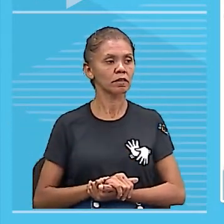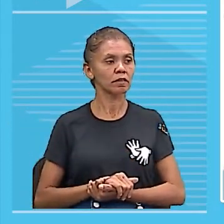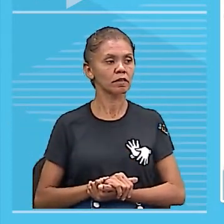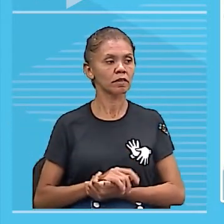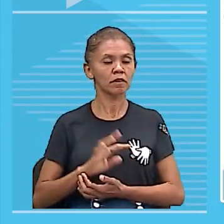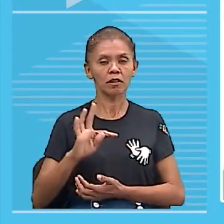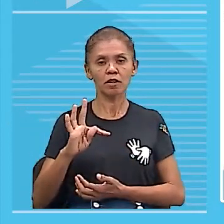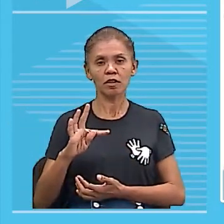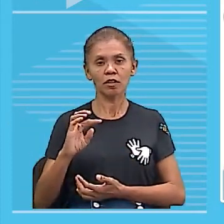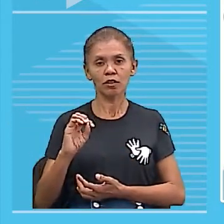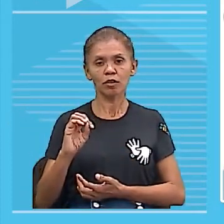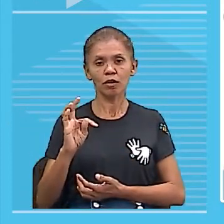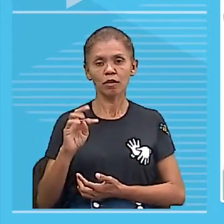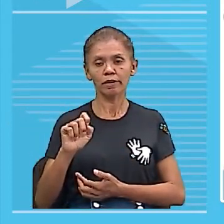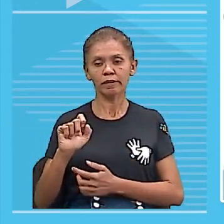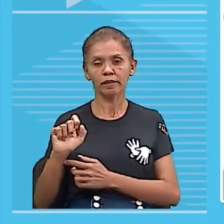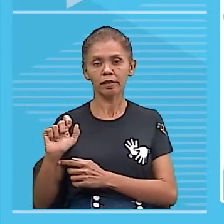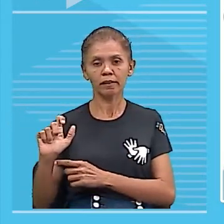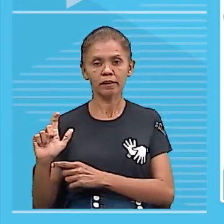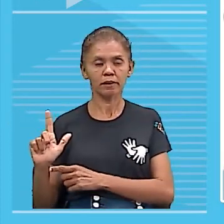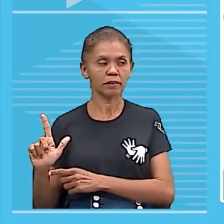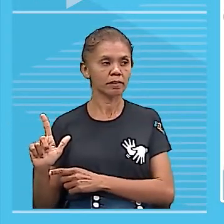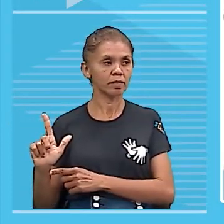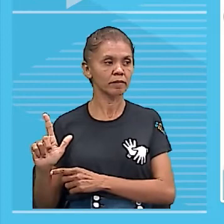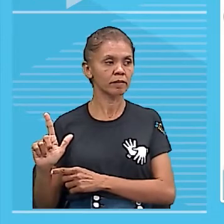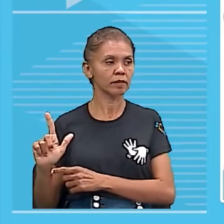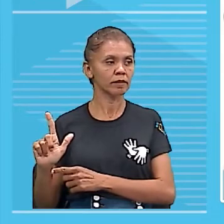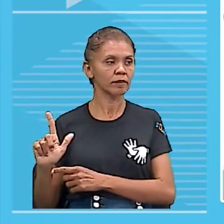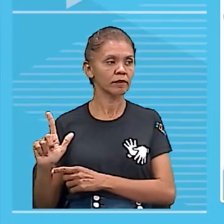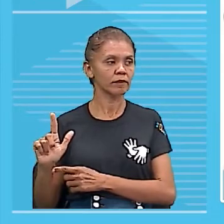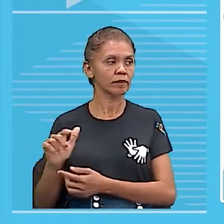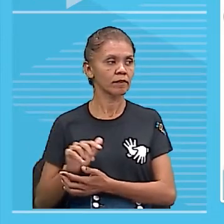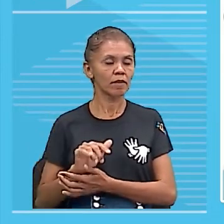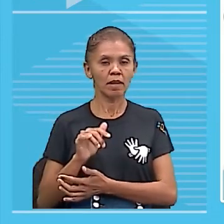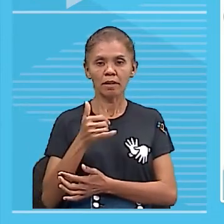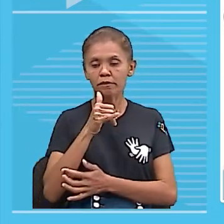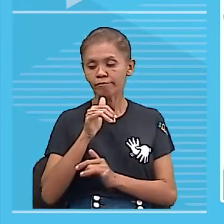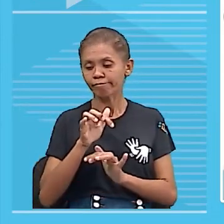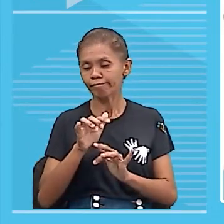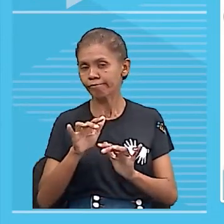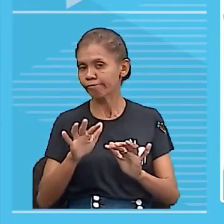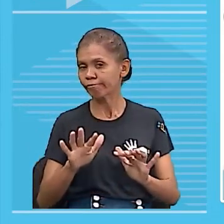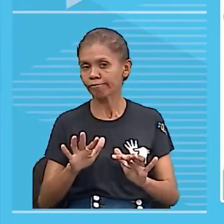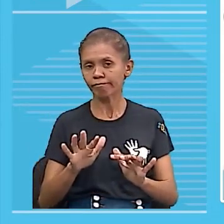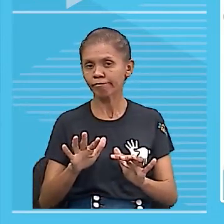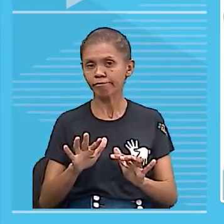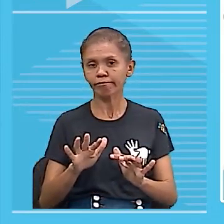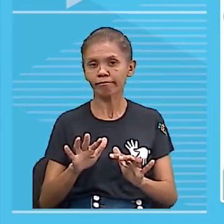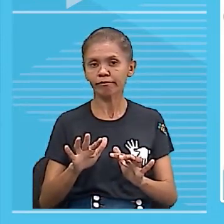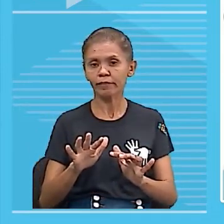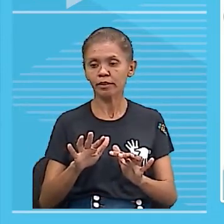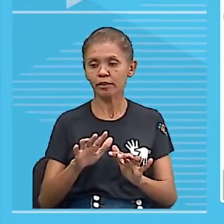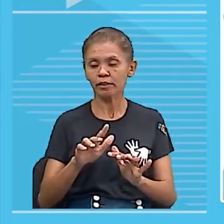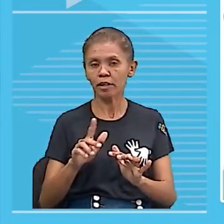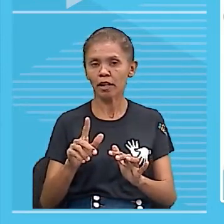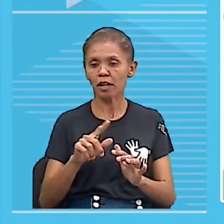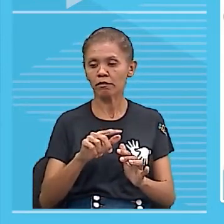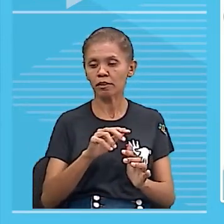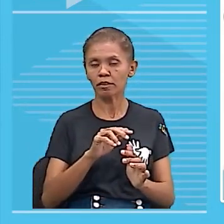Oi total é um retorno totalmente é o se une novamente e